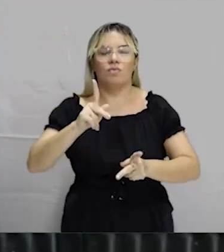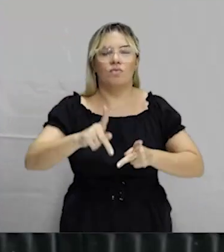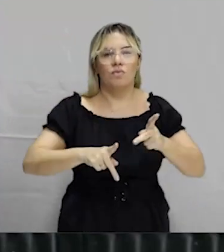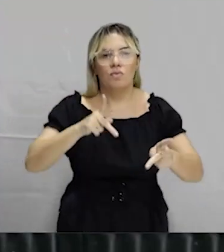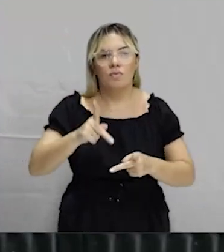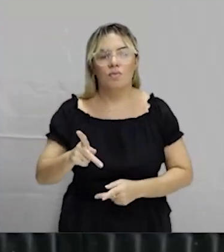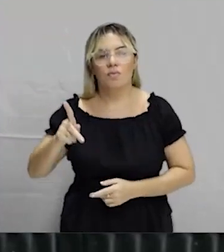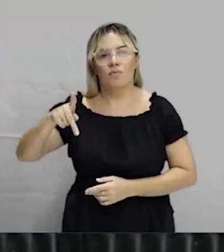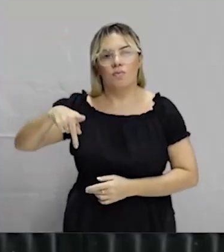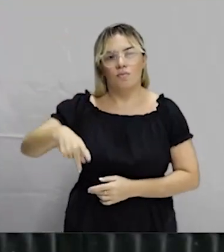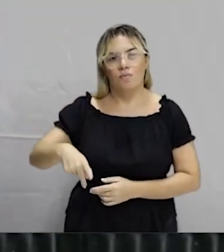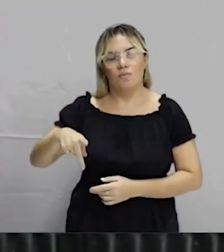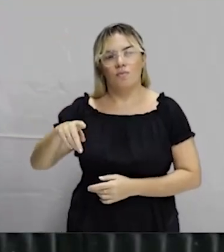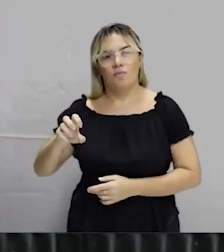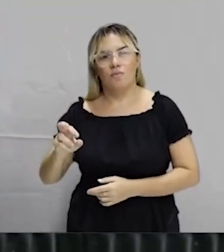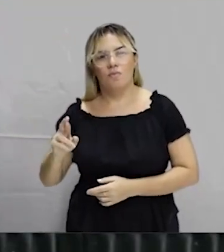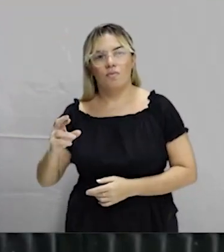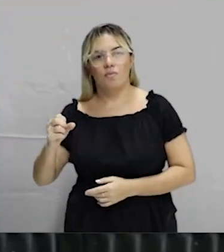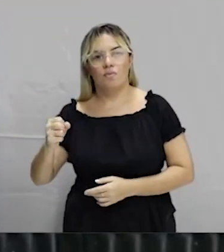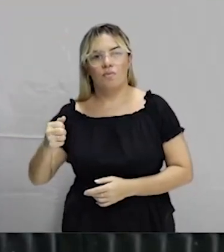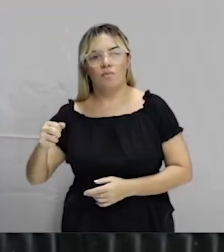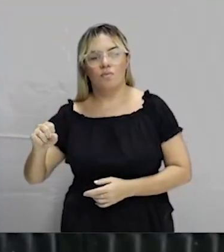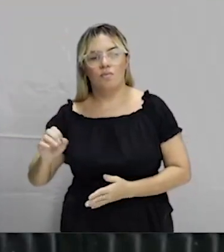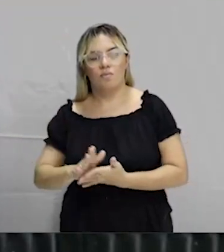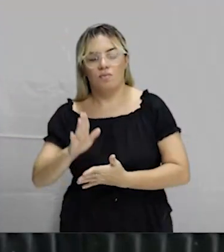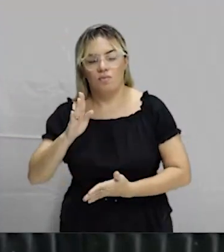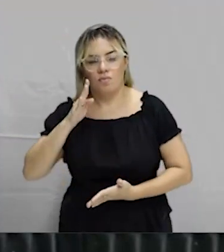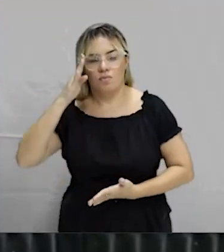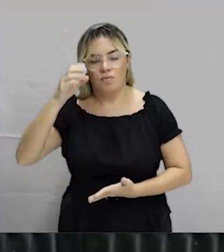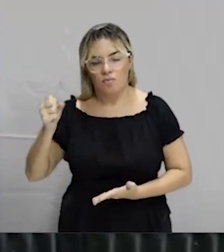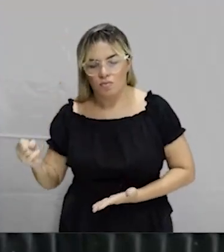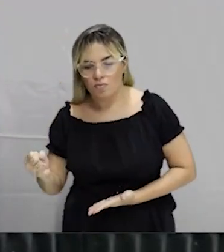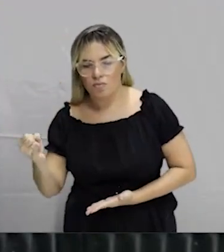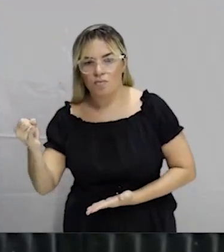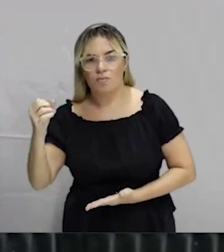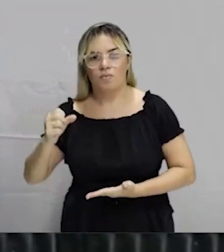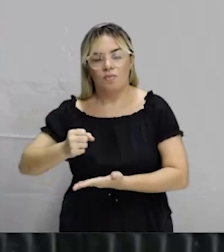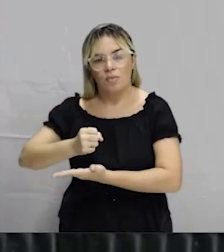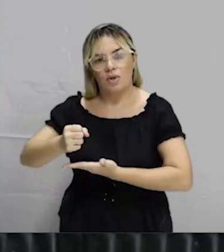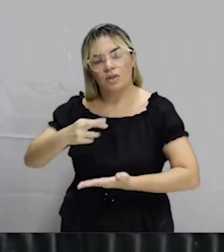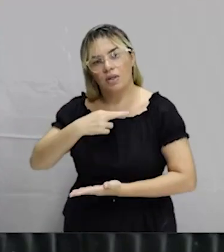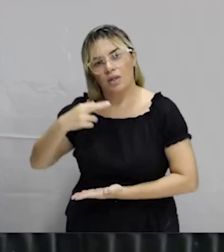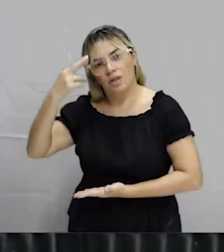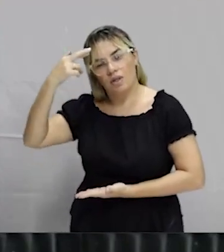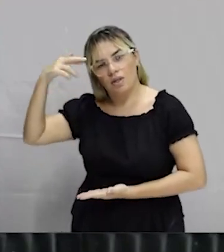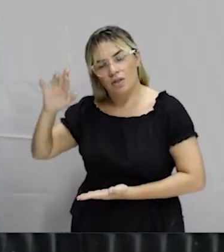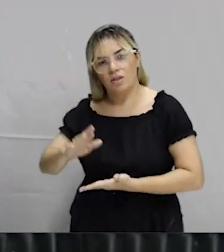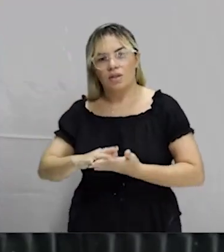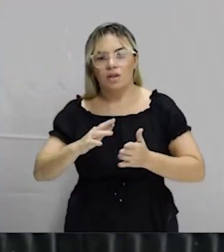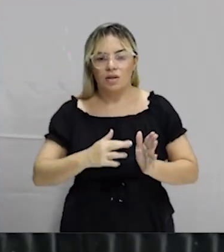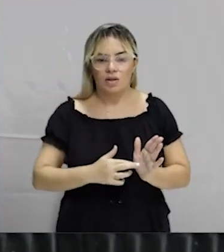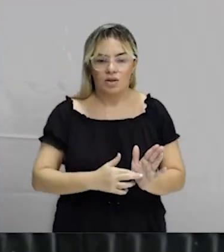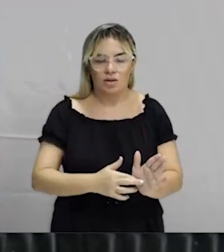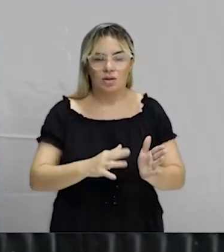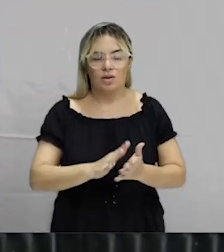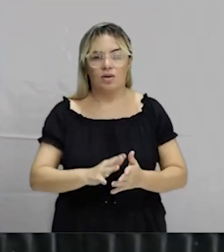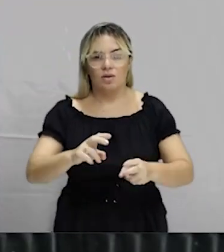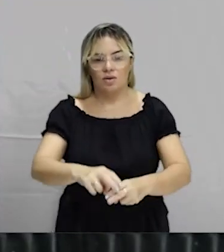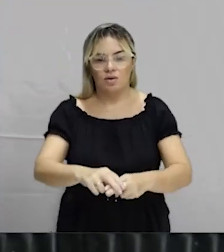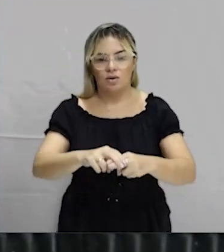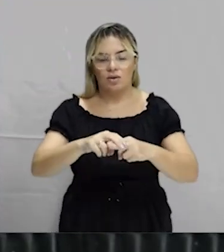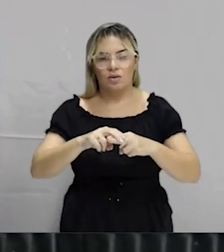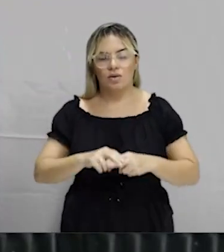persas, que foi um dos principais pontos aonde eles se destacaram. Por isso que nós estamos